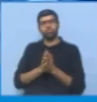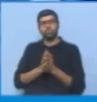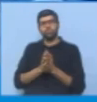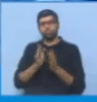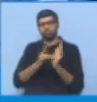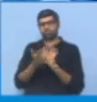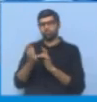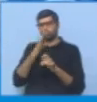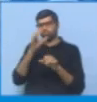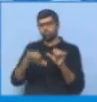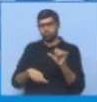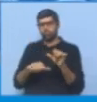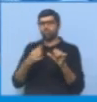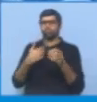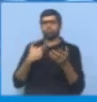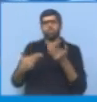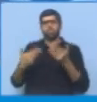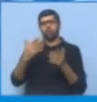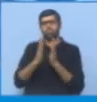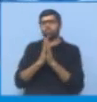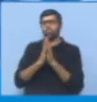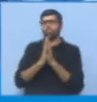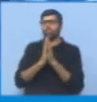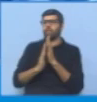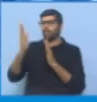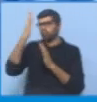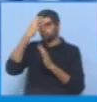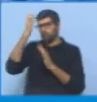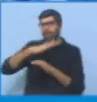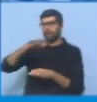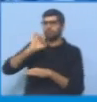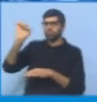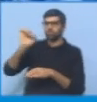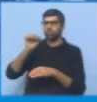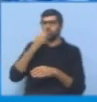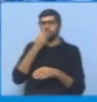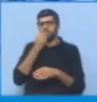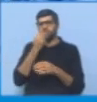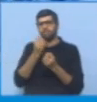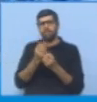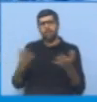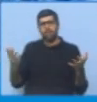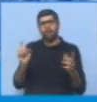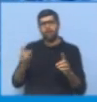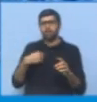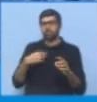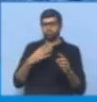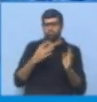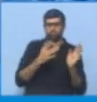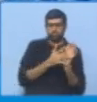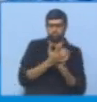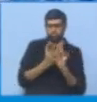discursos de Jesus, essas parábolas sobre o reino de Deus como um banquete. O próprio Jesus era muito diferente de João